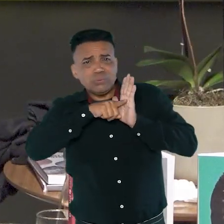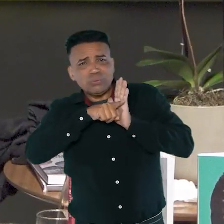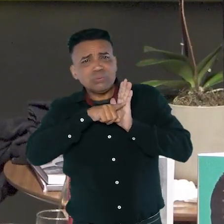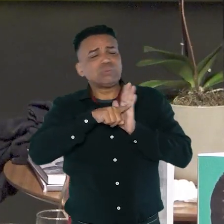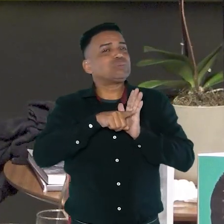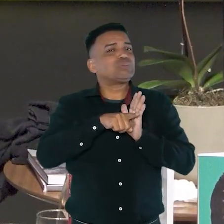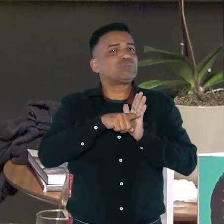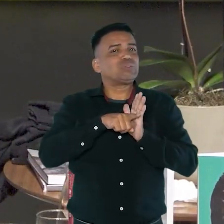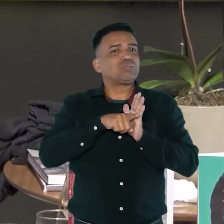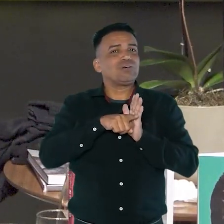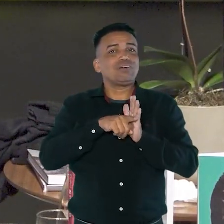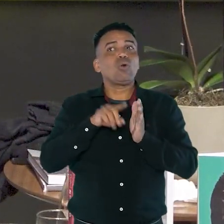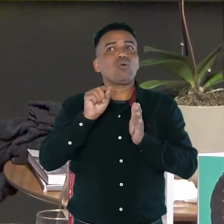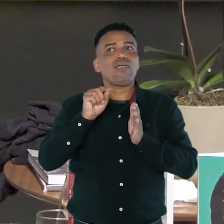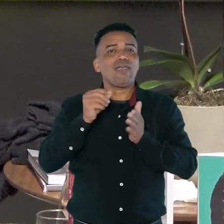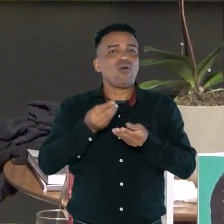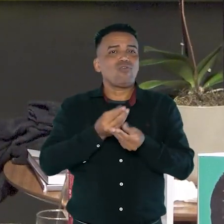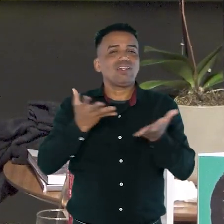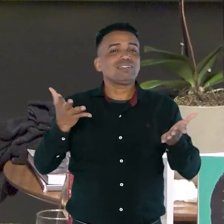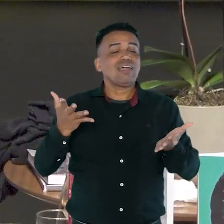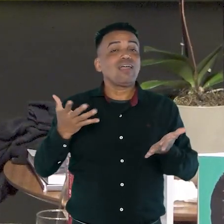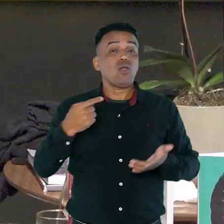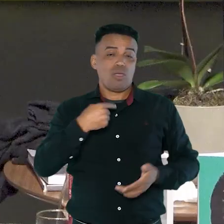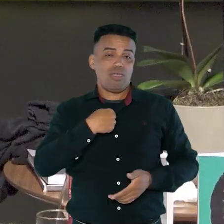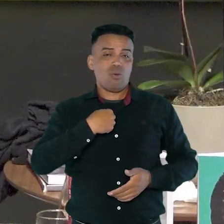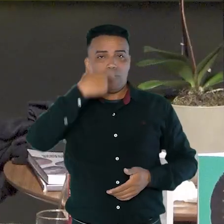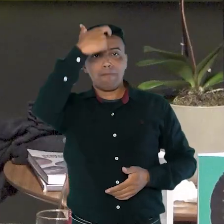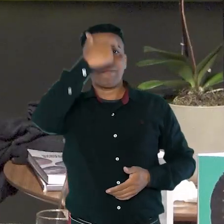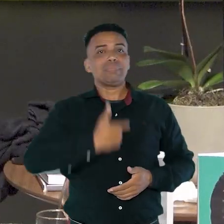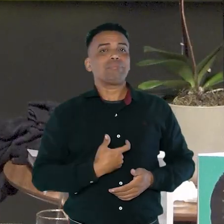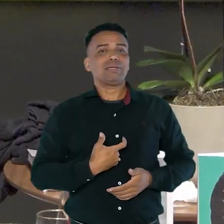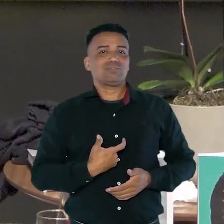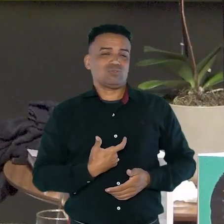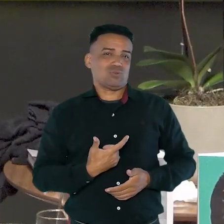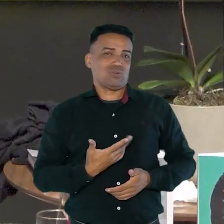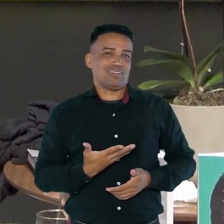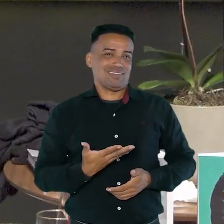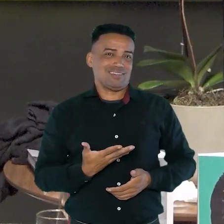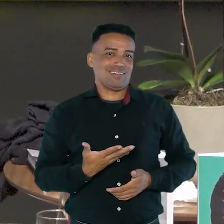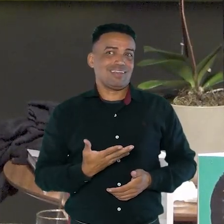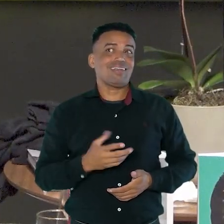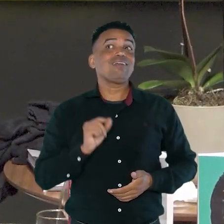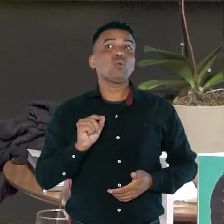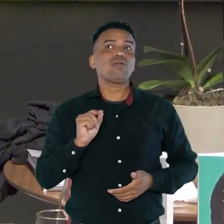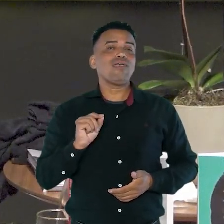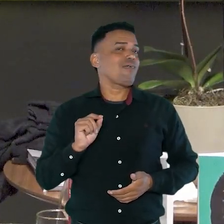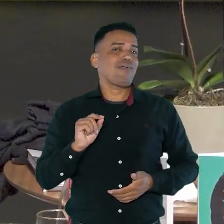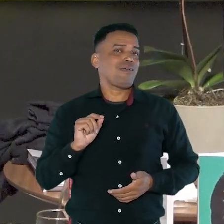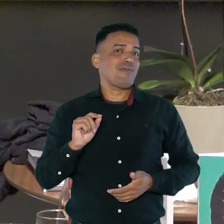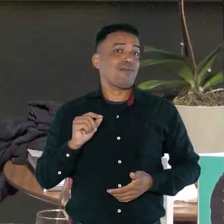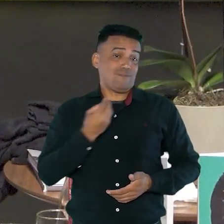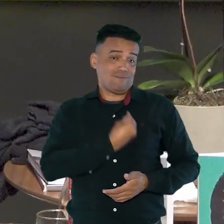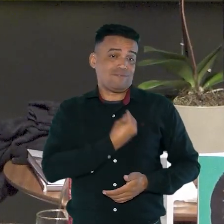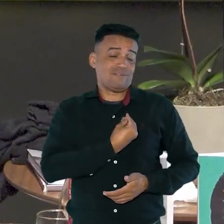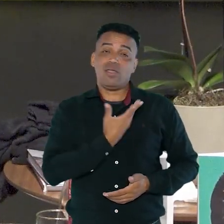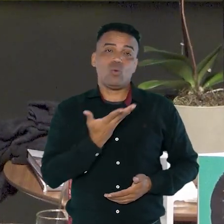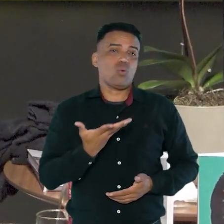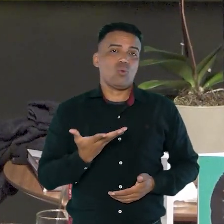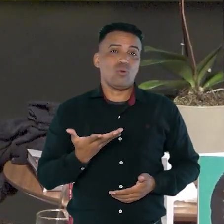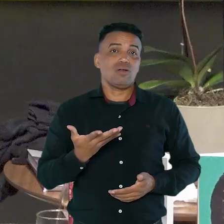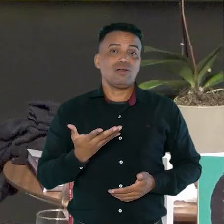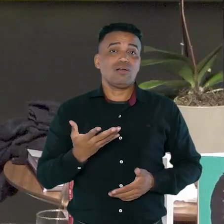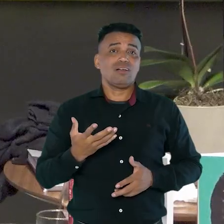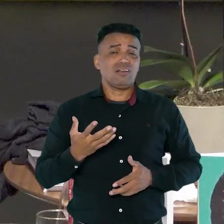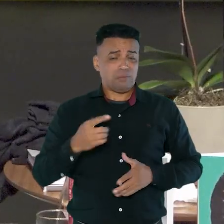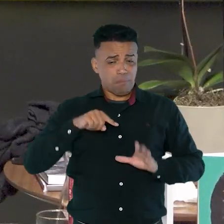um legado de quem realmente eu sou, de quem eu fui, um exemplo para além de qualquer coisa, um